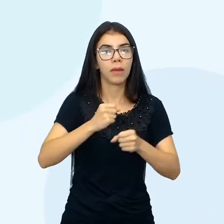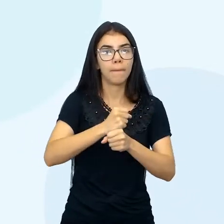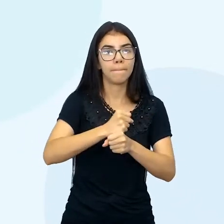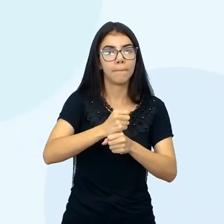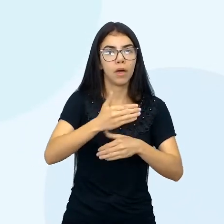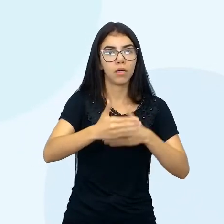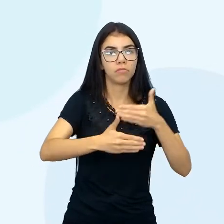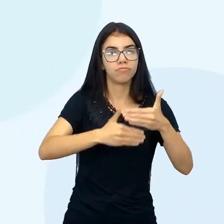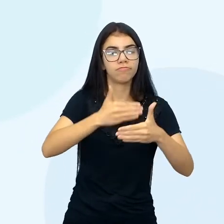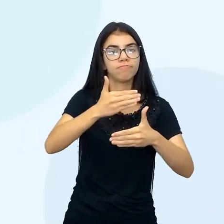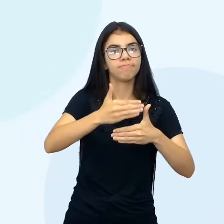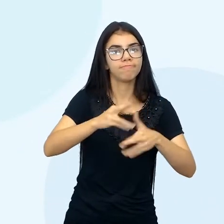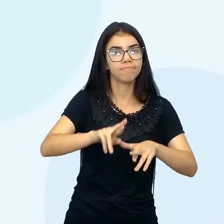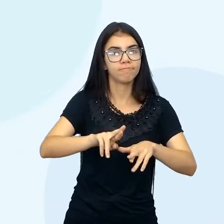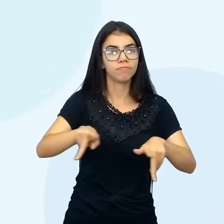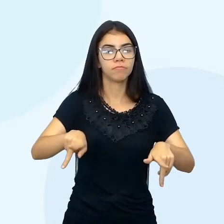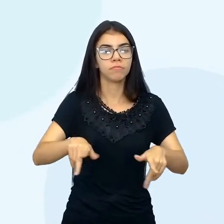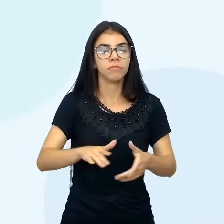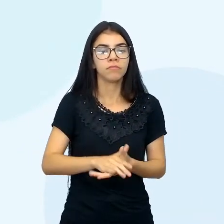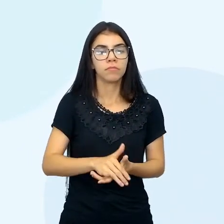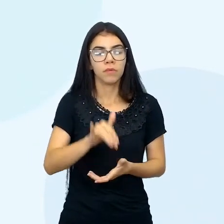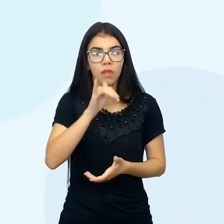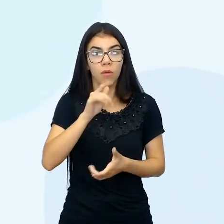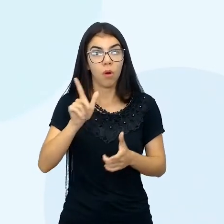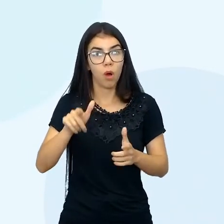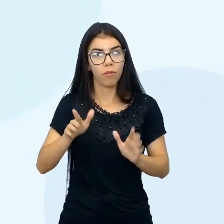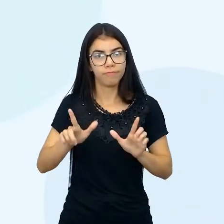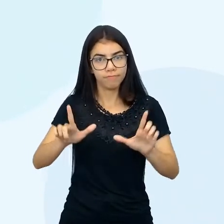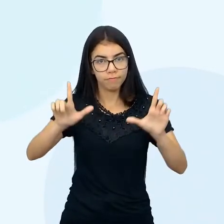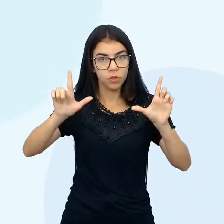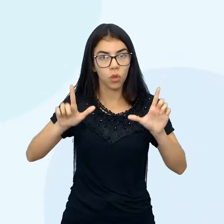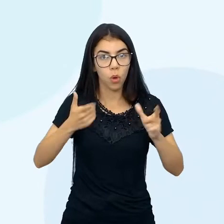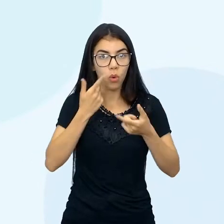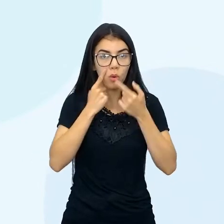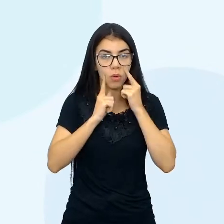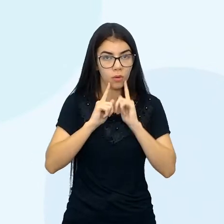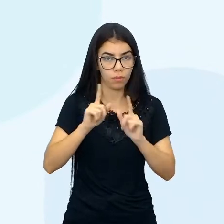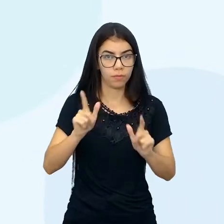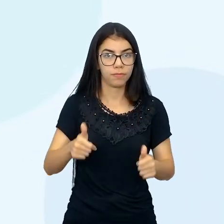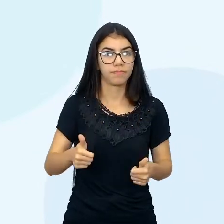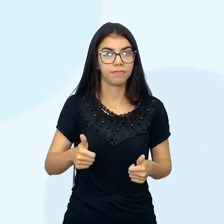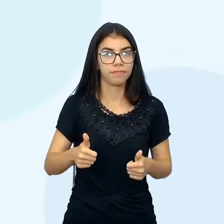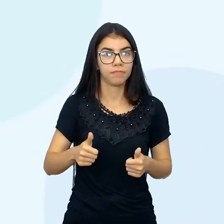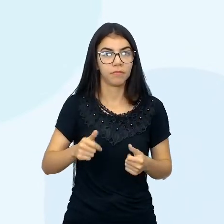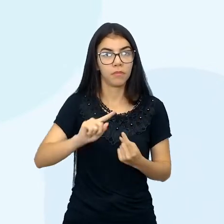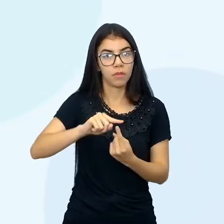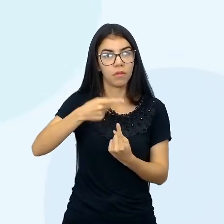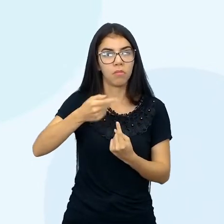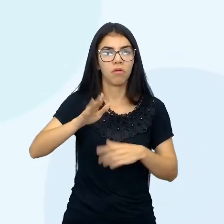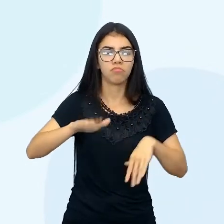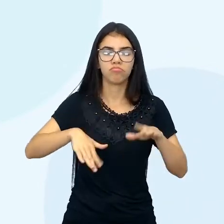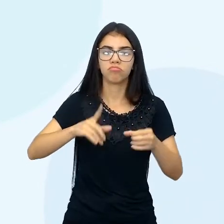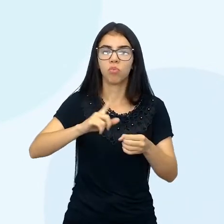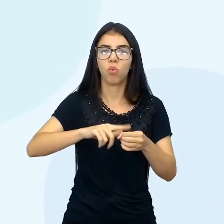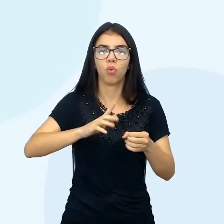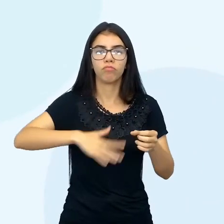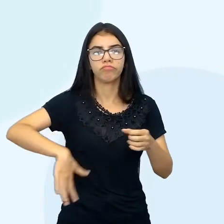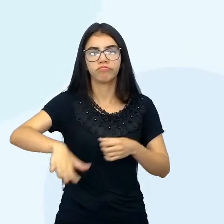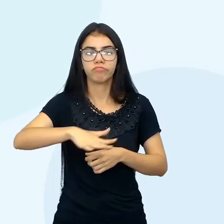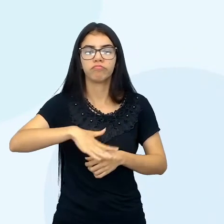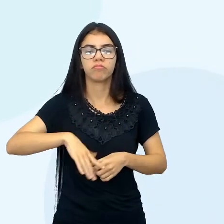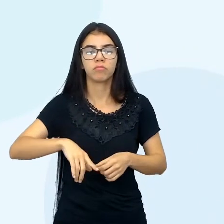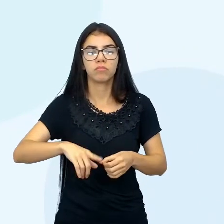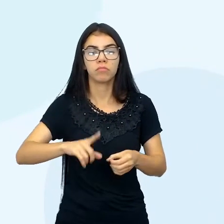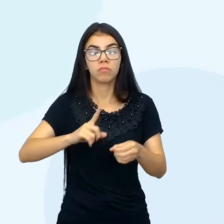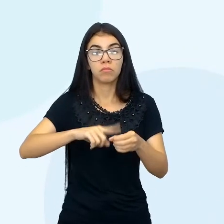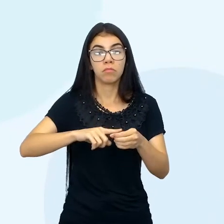ironia. Porque olha só, eu tenho uma cena em que tem um rapaz chorando, em algum lugar dessa cidade um rapaz está chorando, porque em